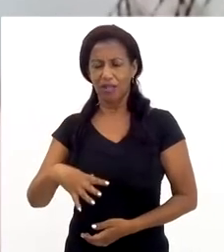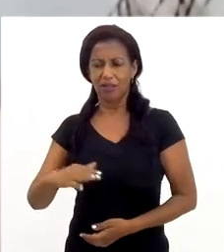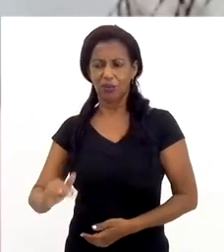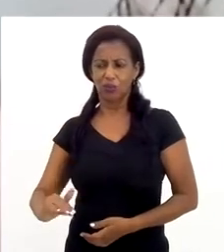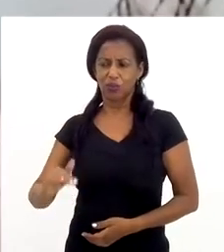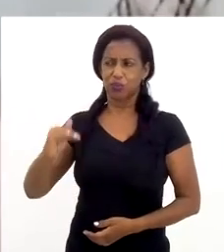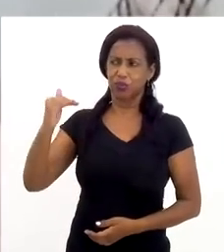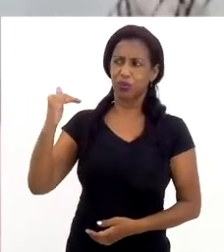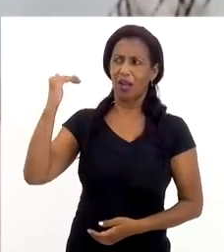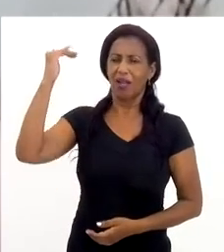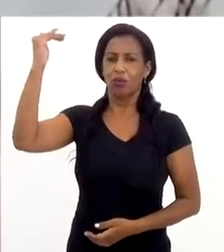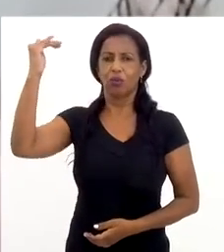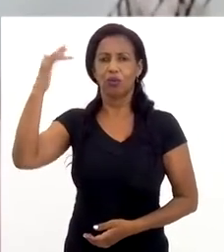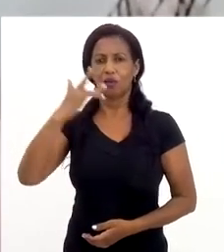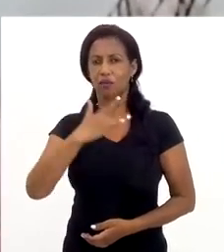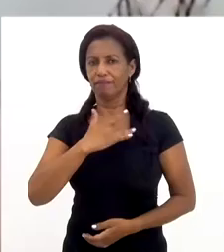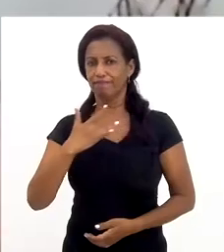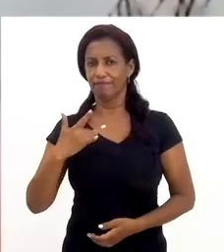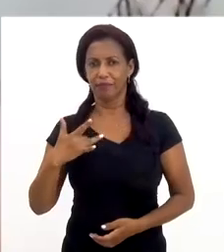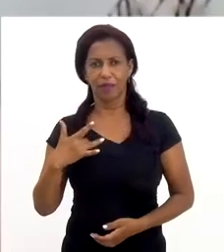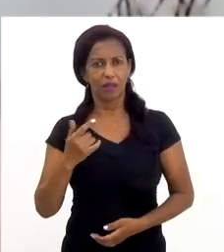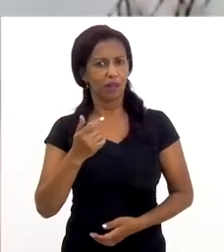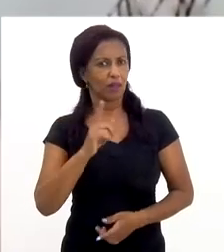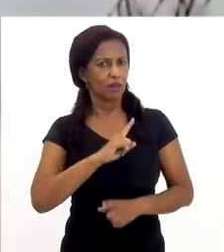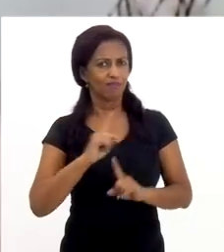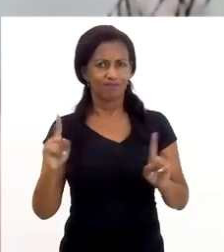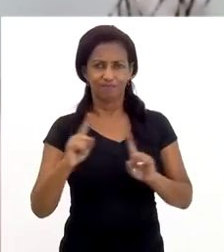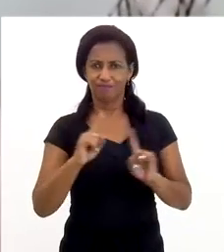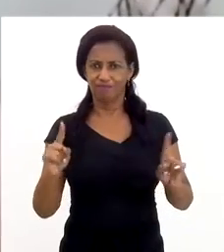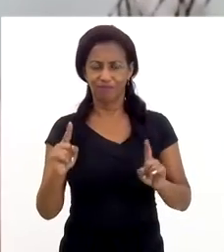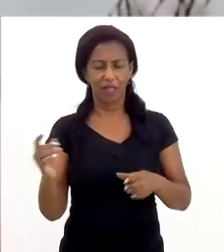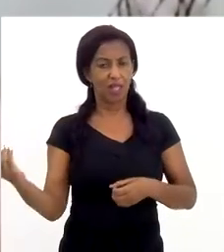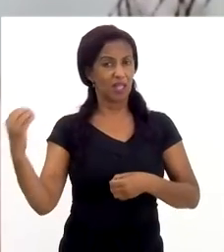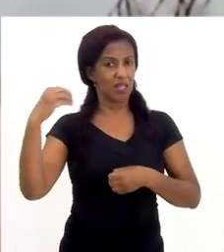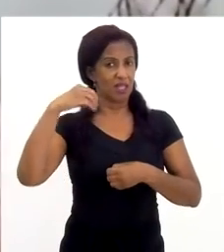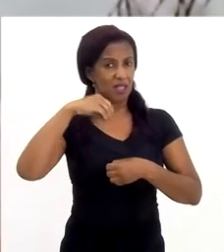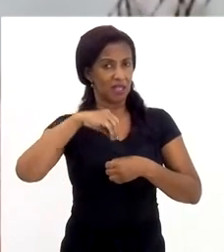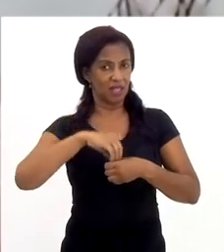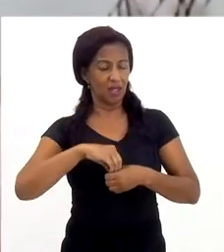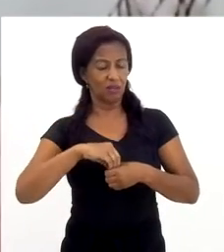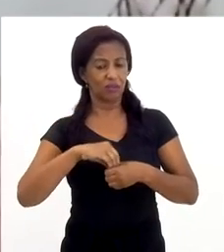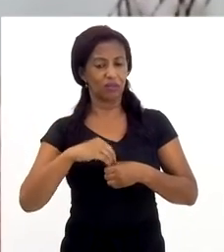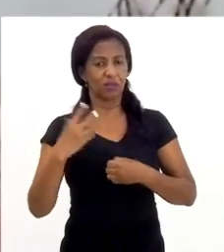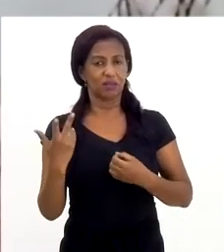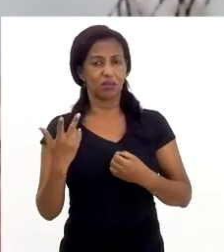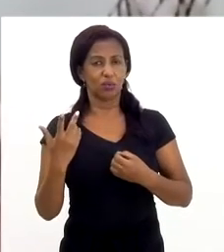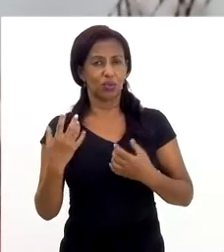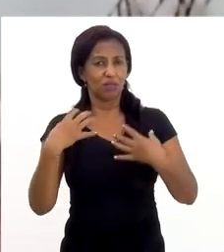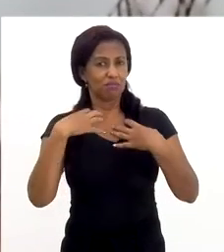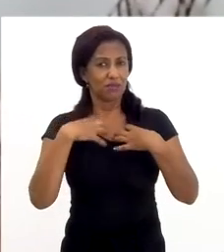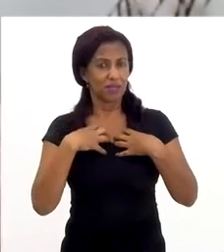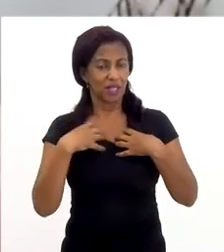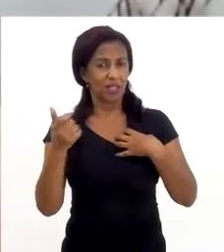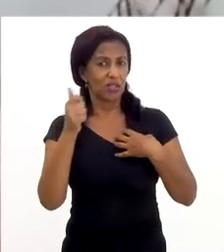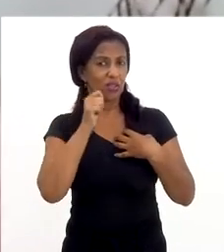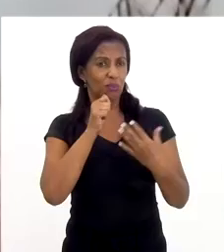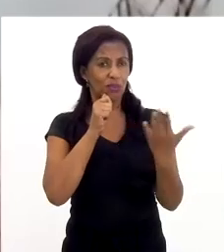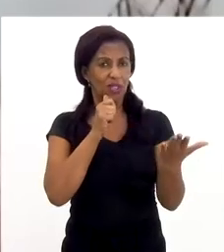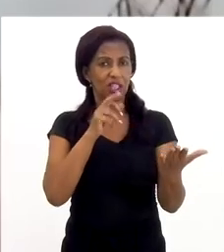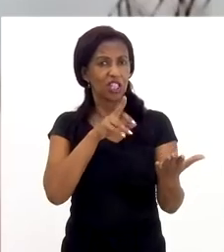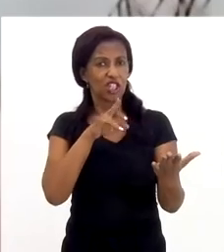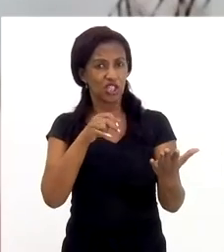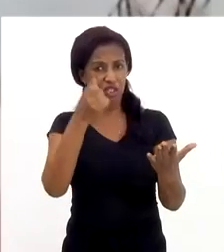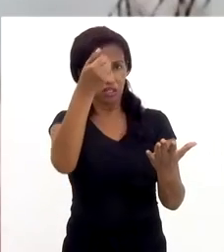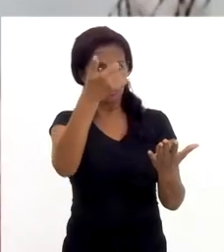adulto emocionalmente saudável que não vai acontecer e dentro dessa expectativa principalmente do que